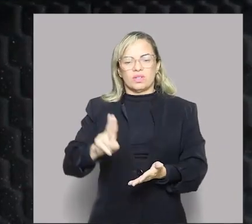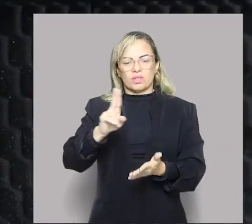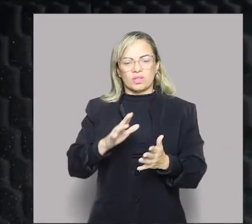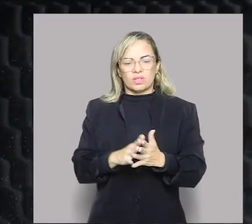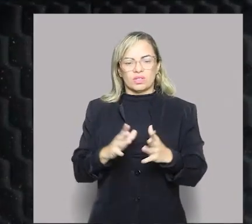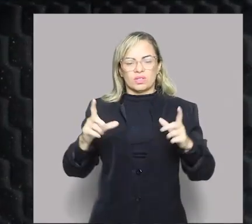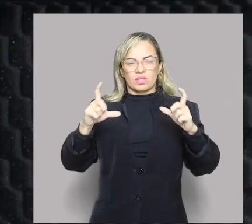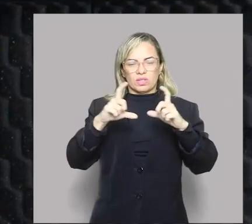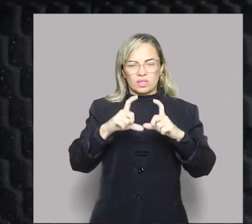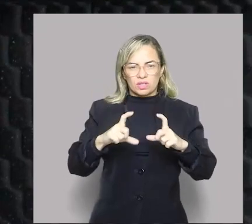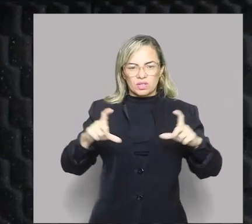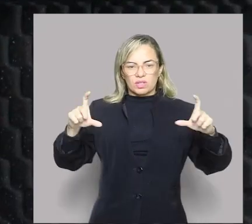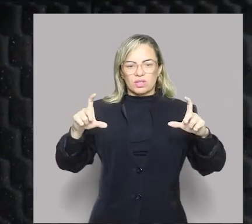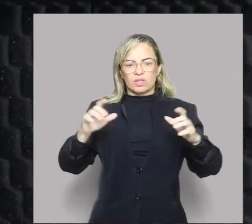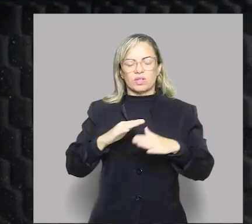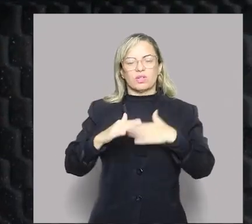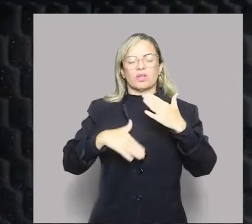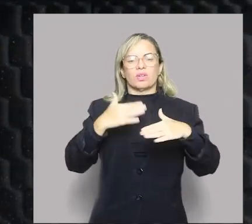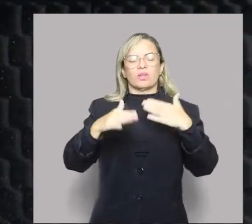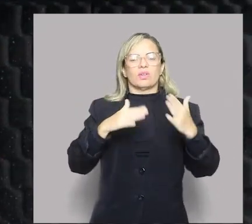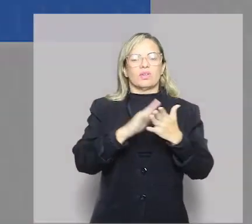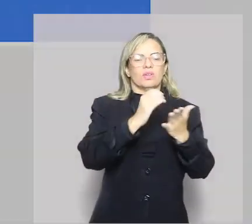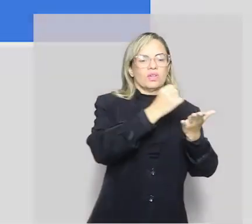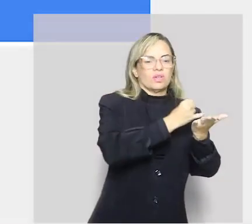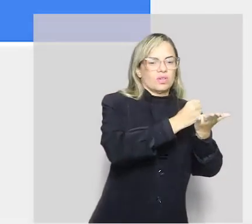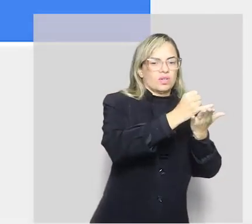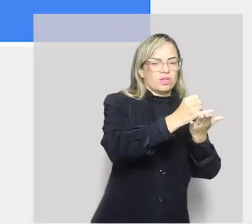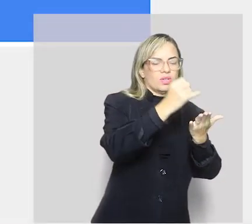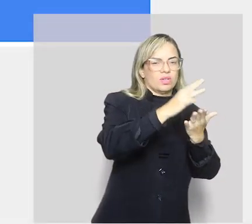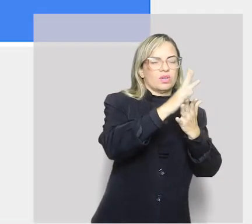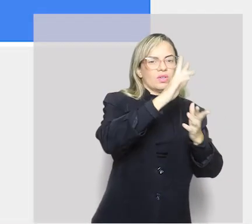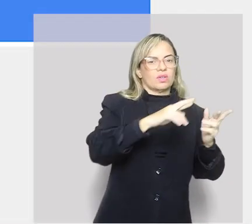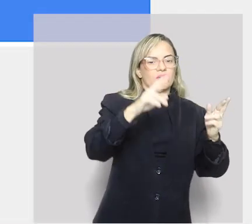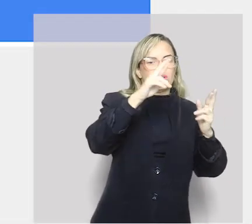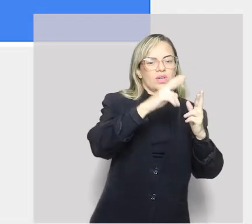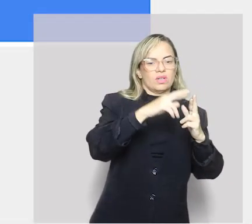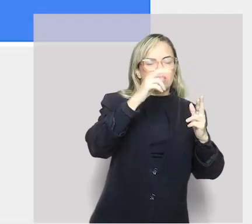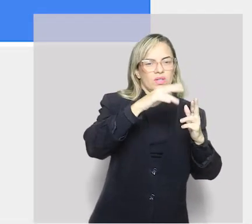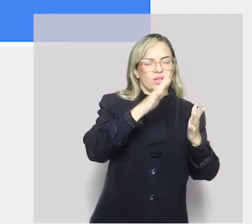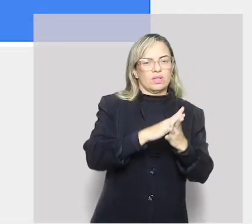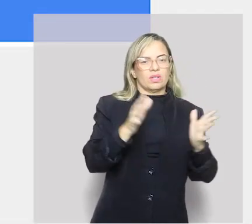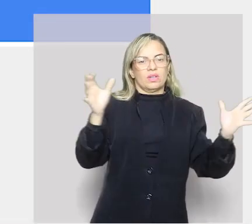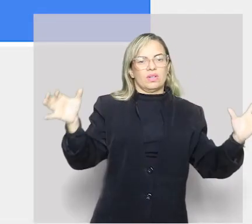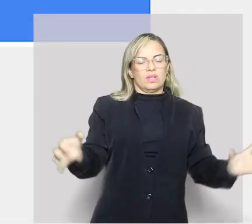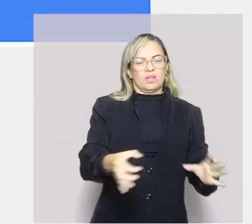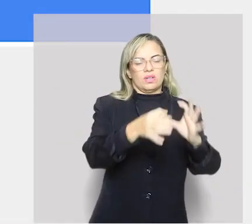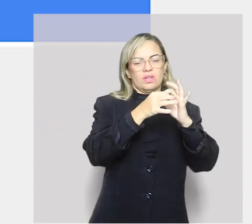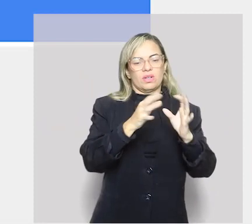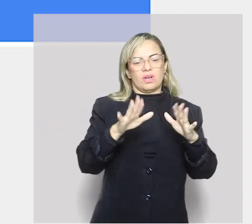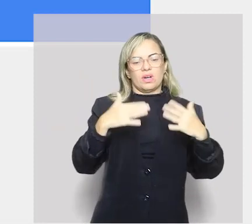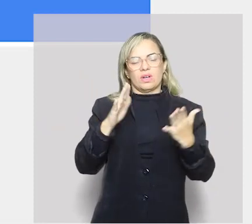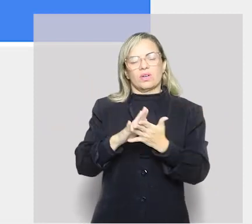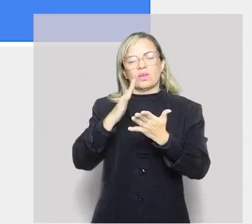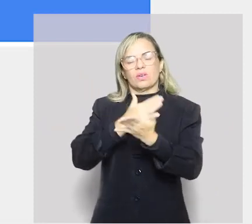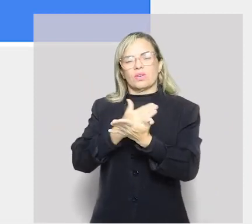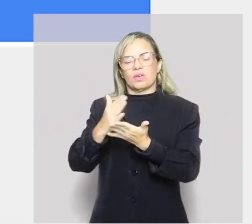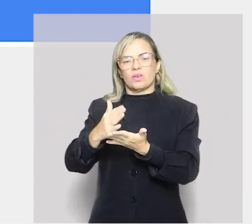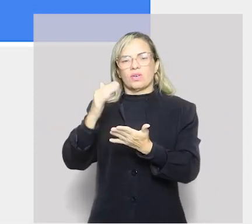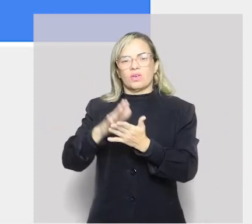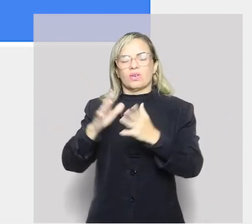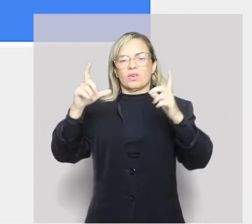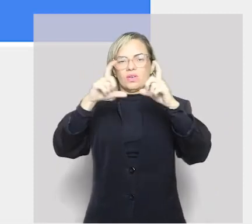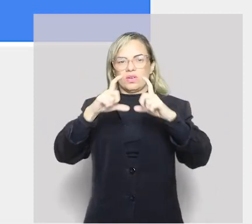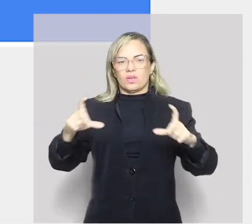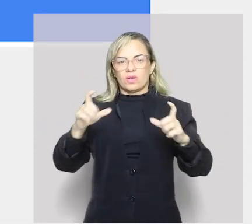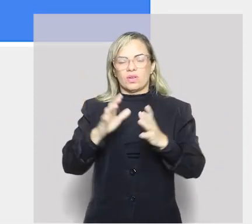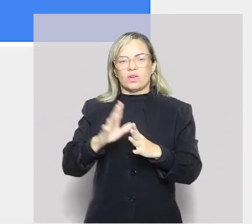introdução, começa com uma associação e quando você começar o seu desenvolvimento, se tiver a oportunidade, você também cita uma